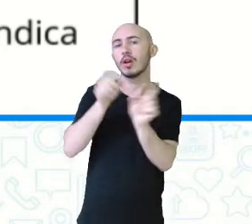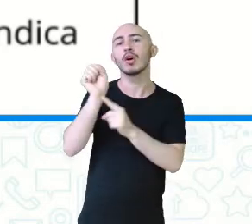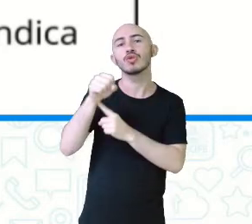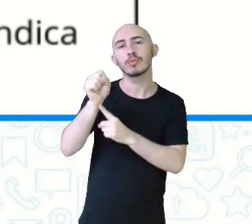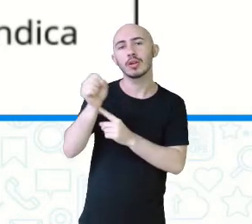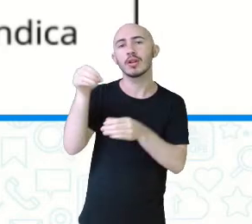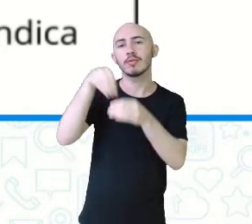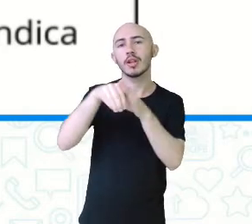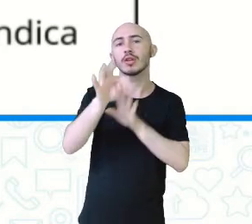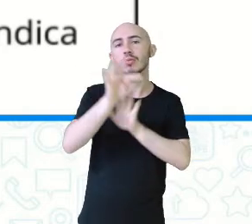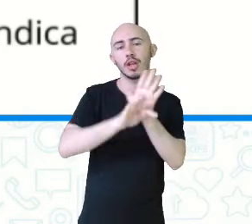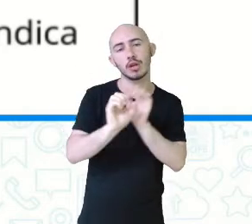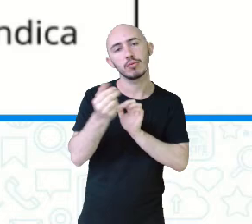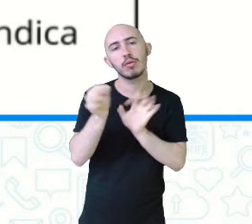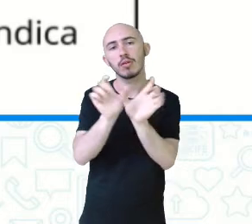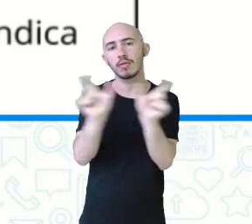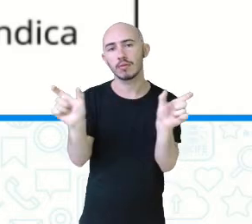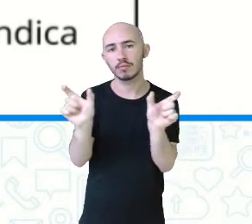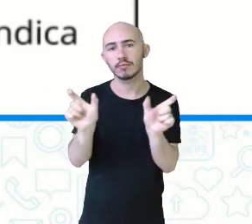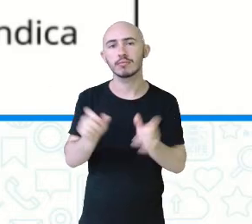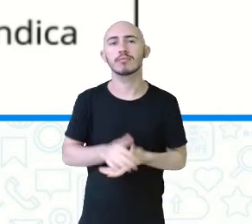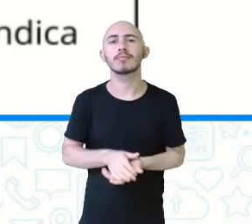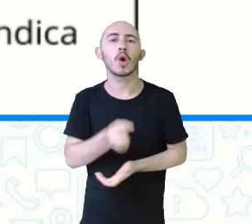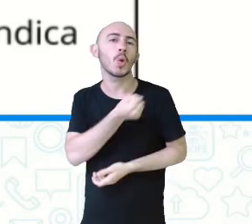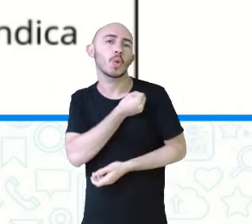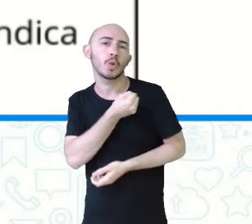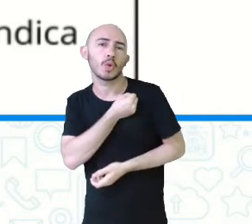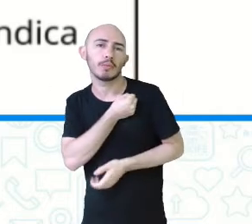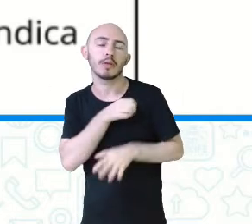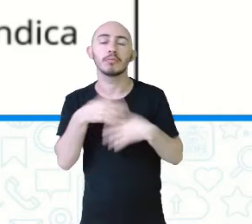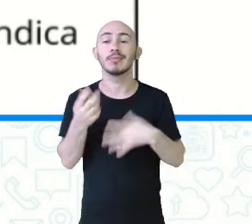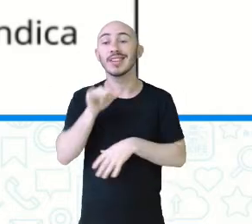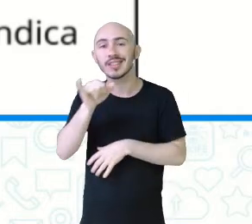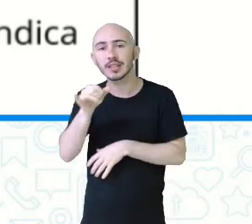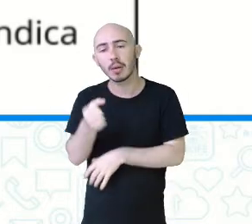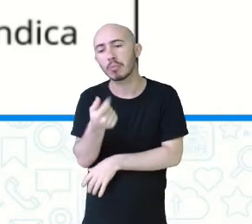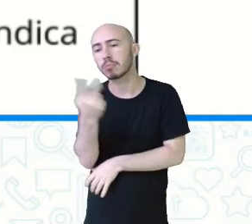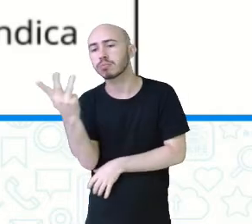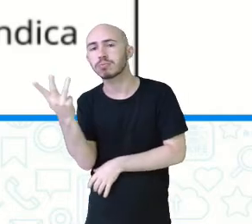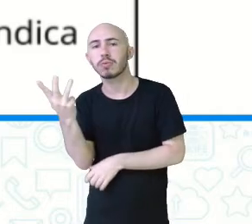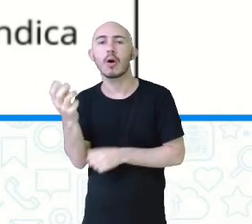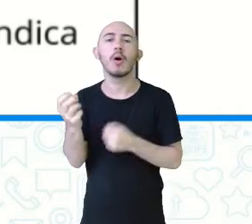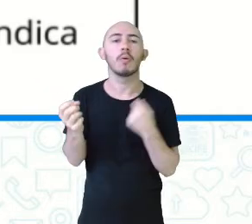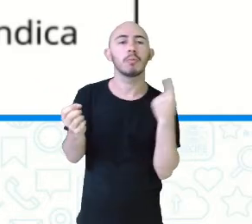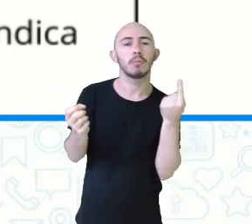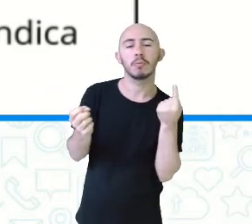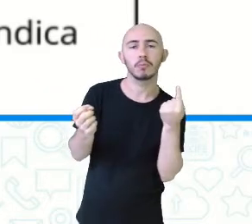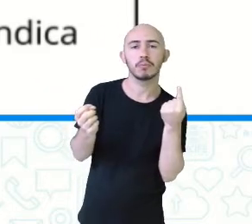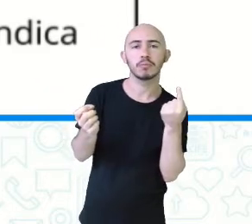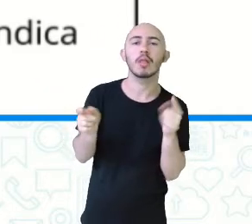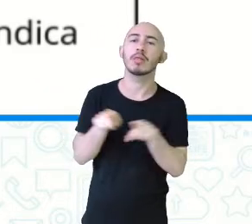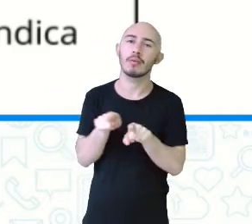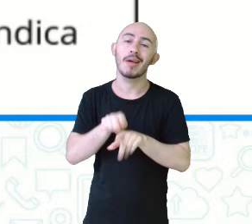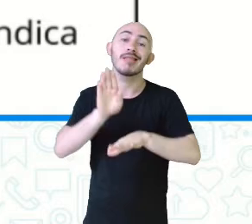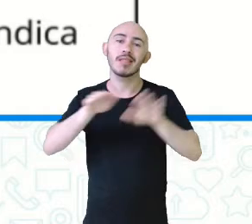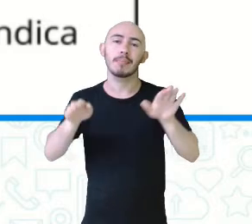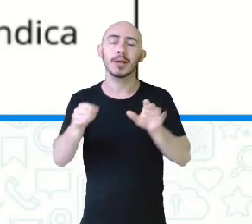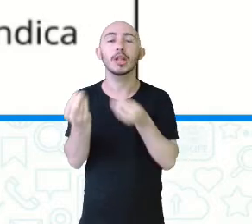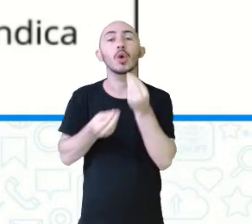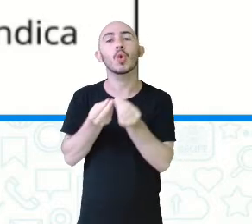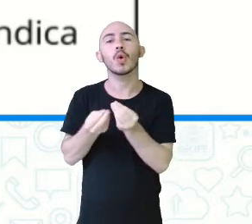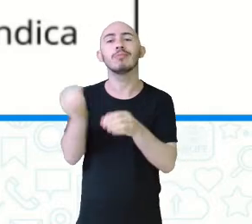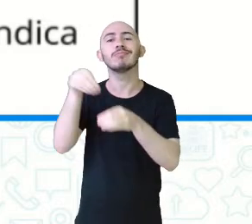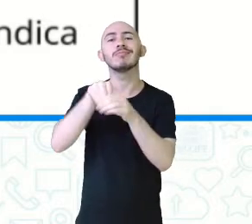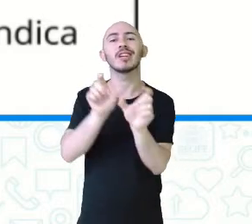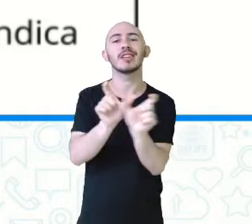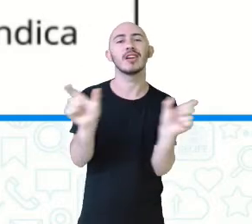no texto, na frase. E o número do singular para o plural ou do plural para o singular, também dependendo de como ele está